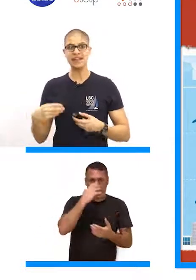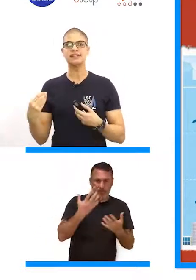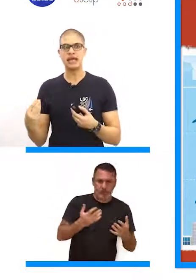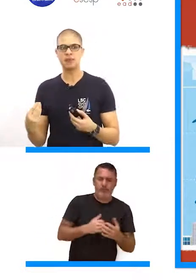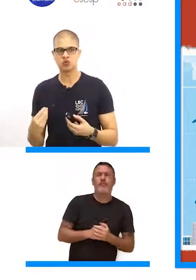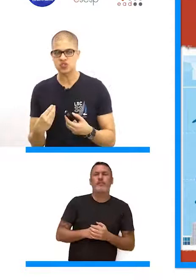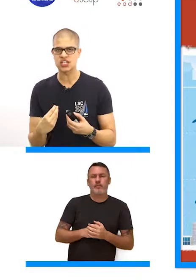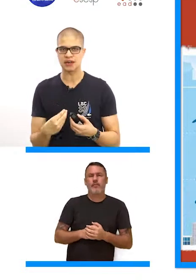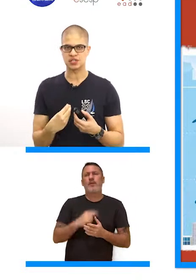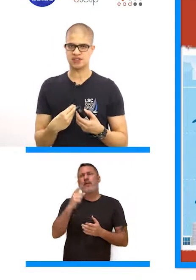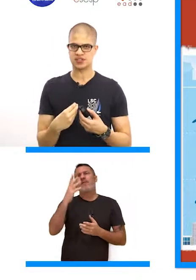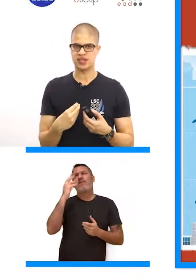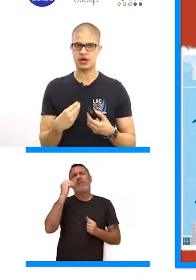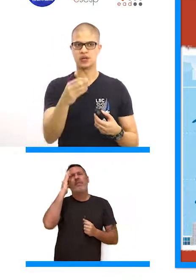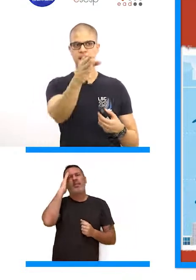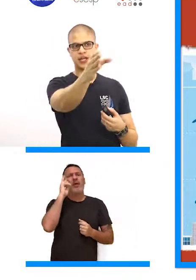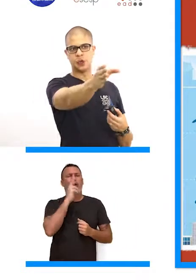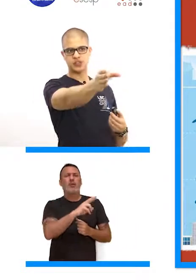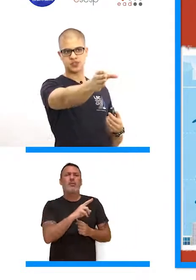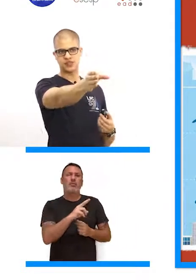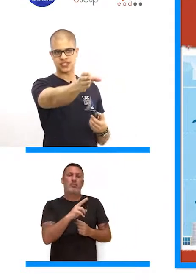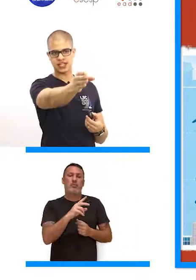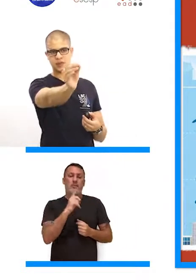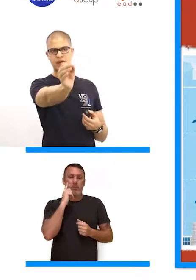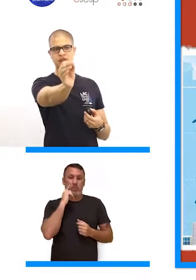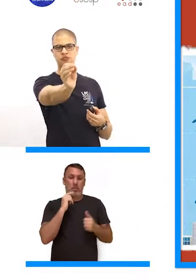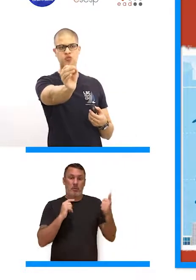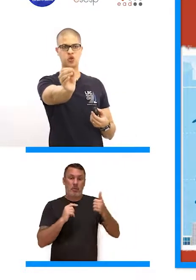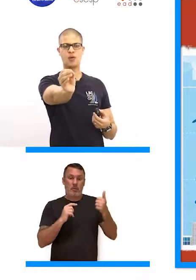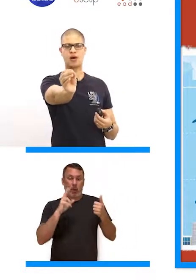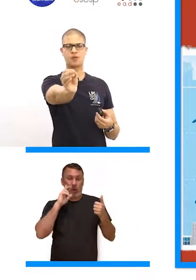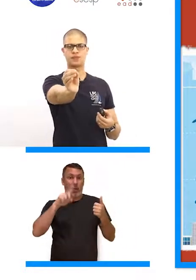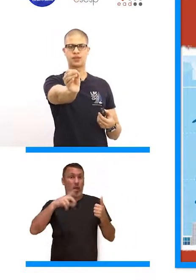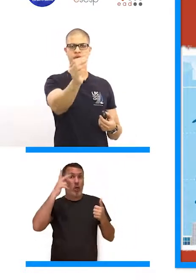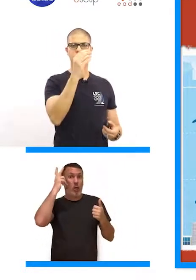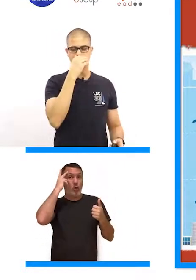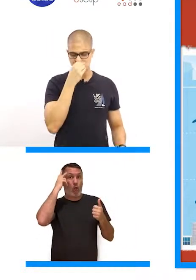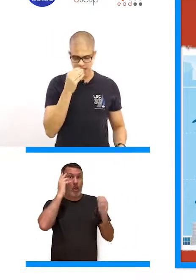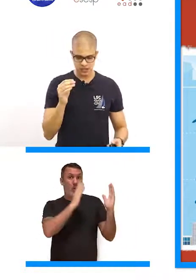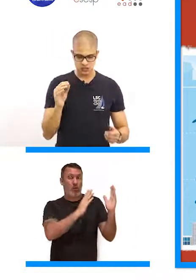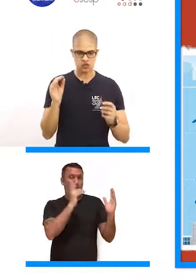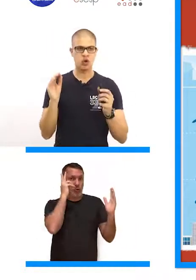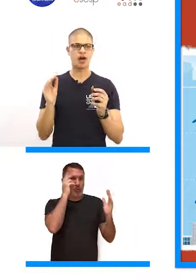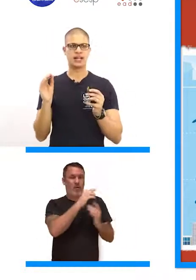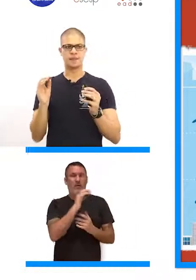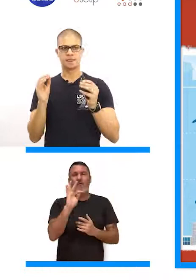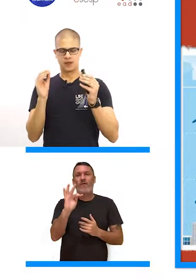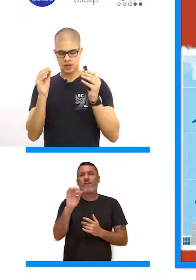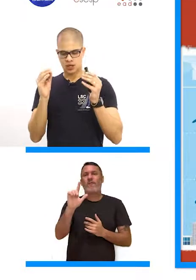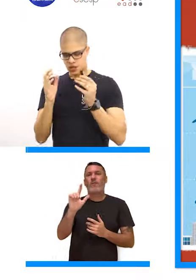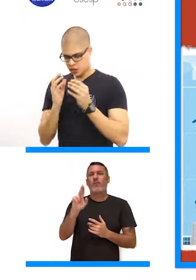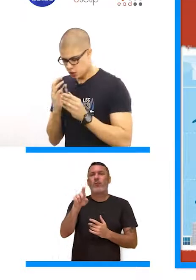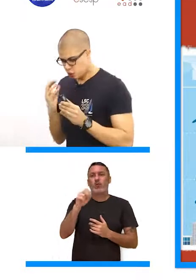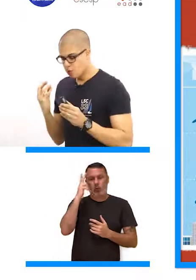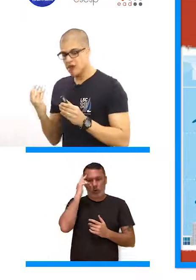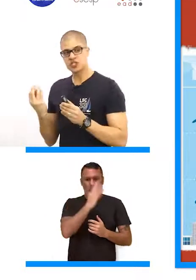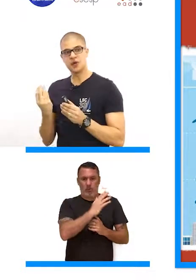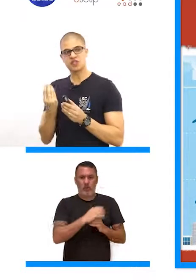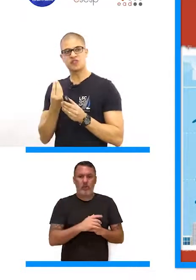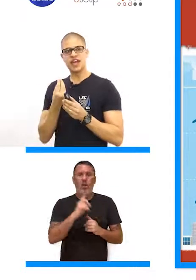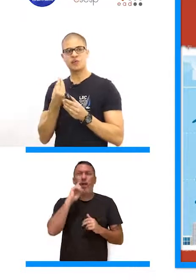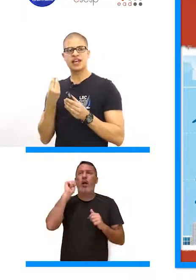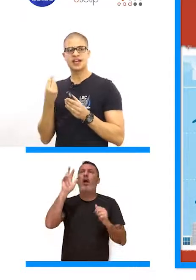Para entendermos um cenário de inversão, eu preciso que você entenda primeiro o fluxo normal. Meus queridos, olha, o